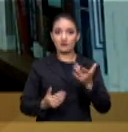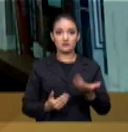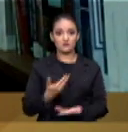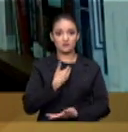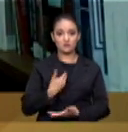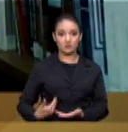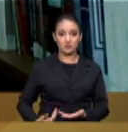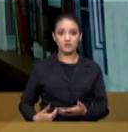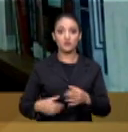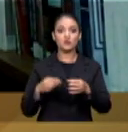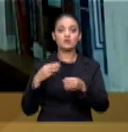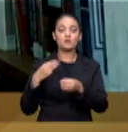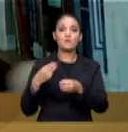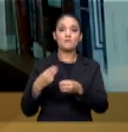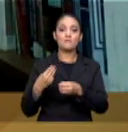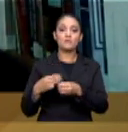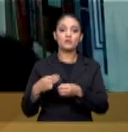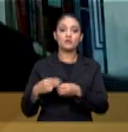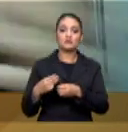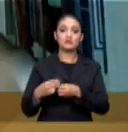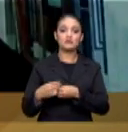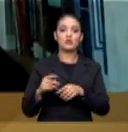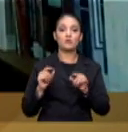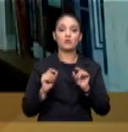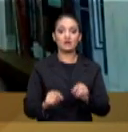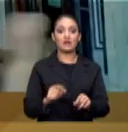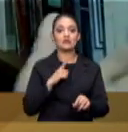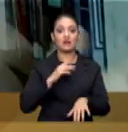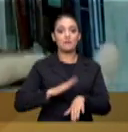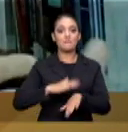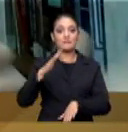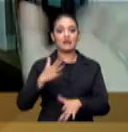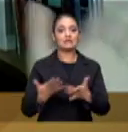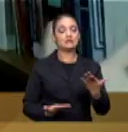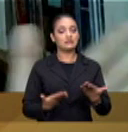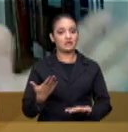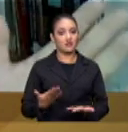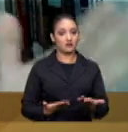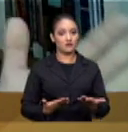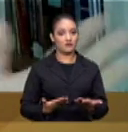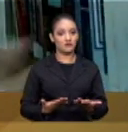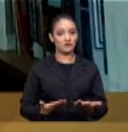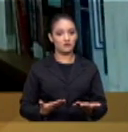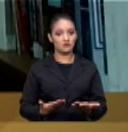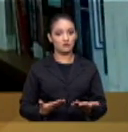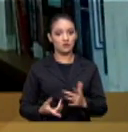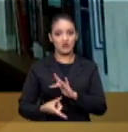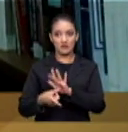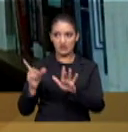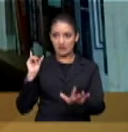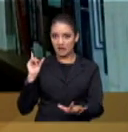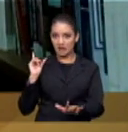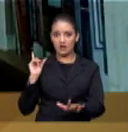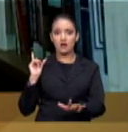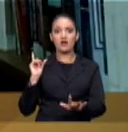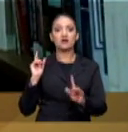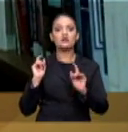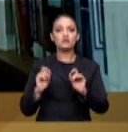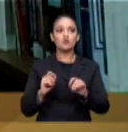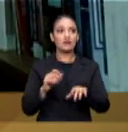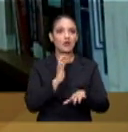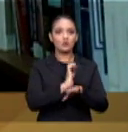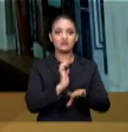Os municípios cada vez mais englobam serviços que antes eram até por competência constitucional prestado pelos